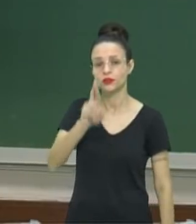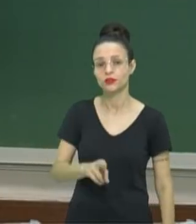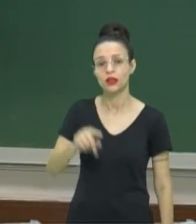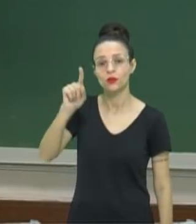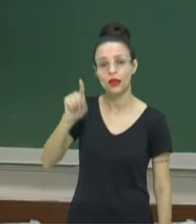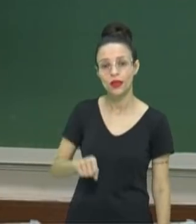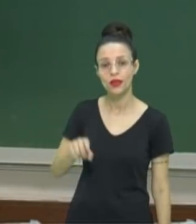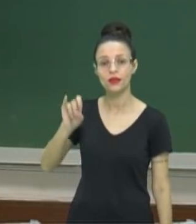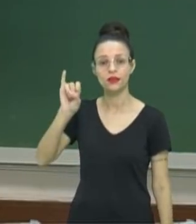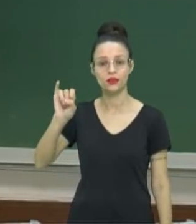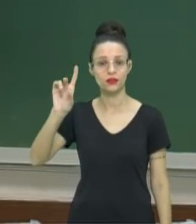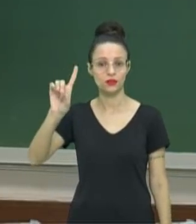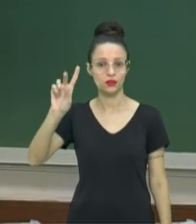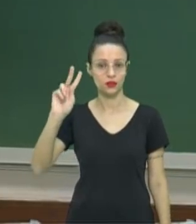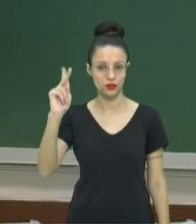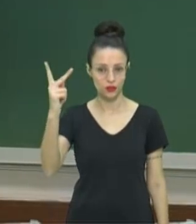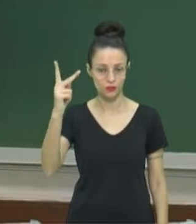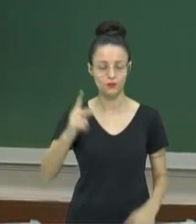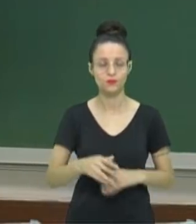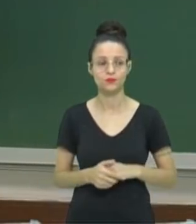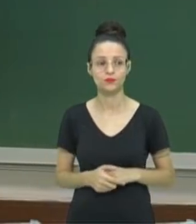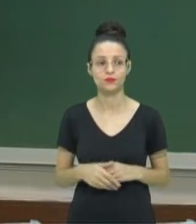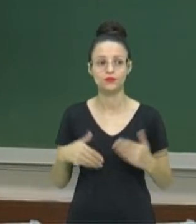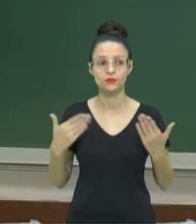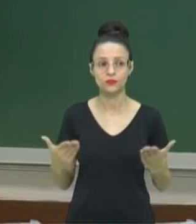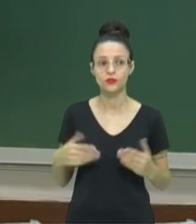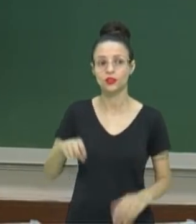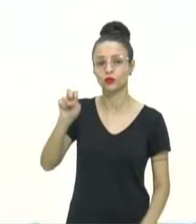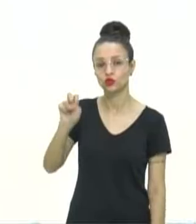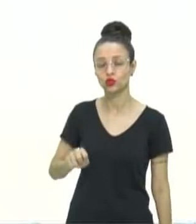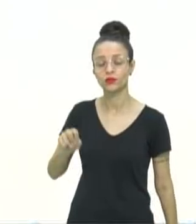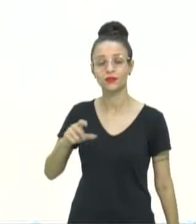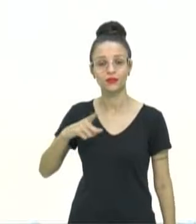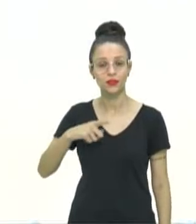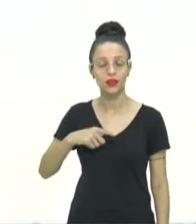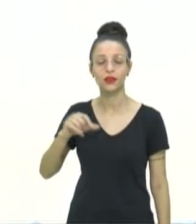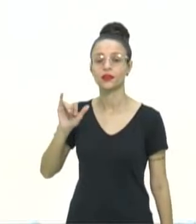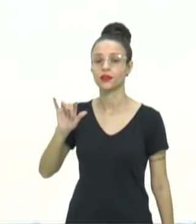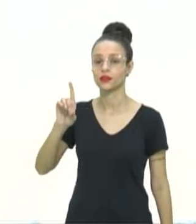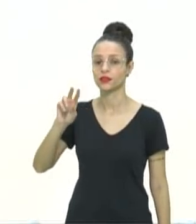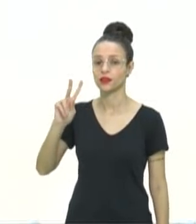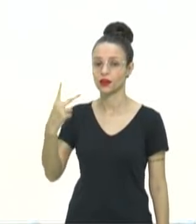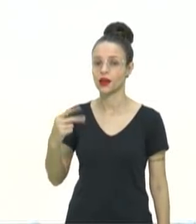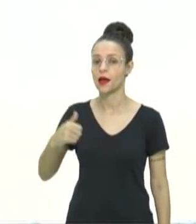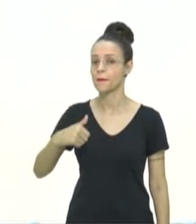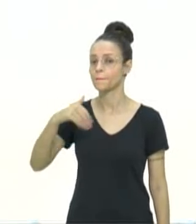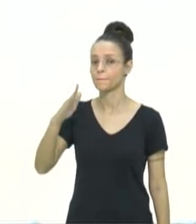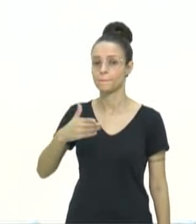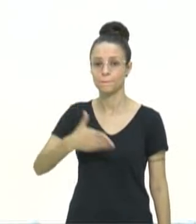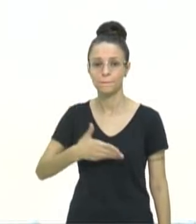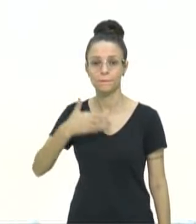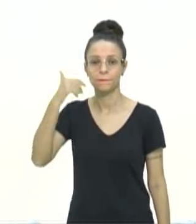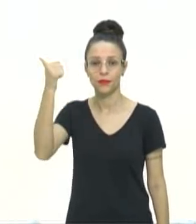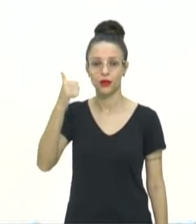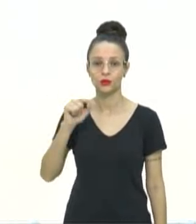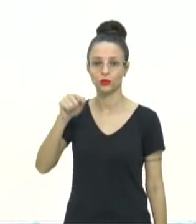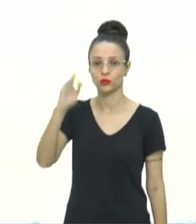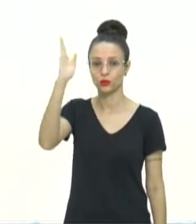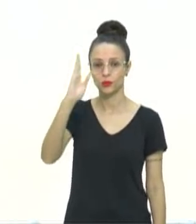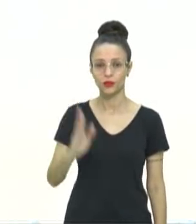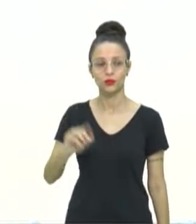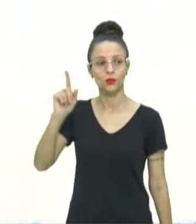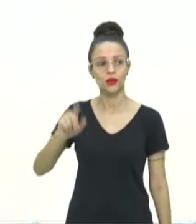gente chama de IDH. Então, o Sul detém o maior índice de desenvolvimento humano do Brasil, que é de